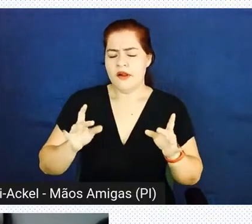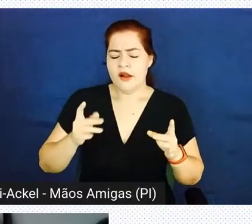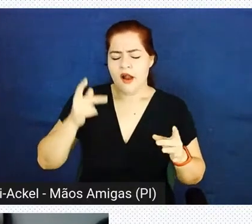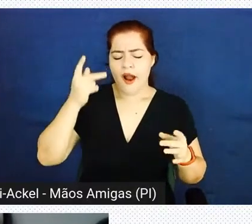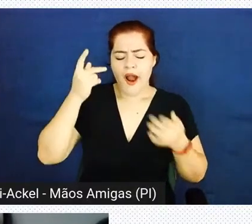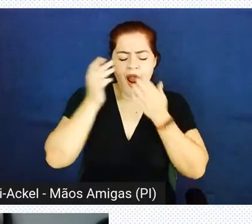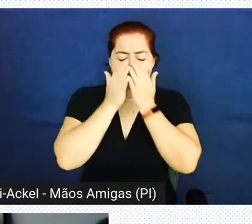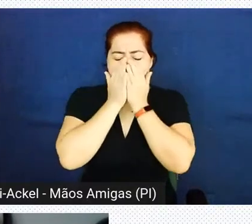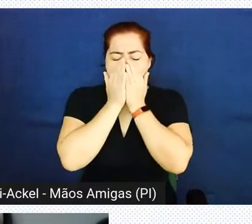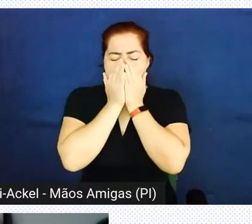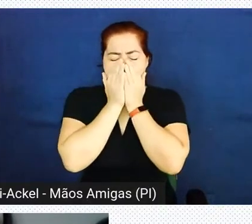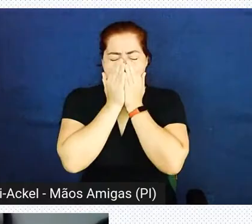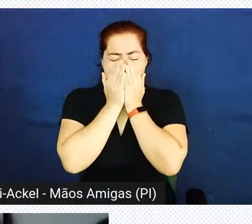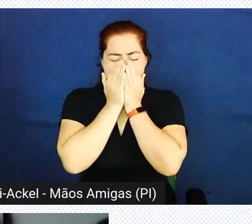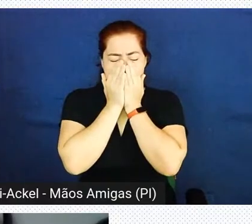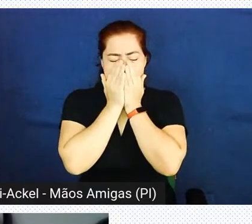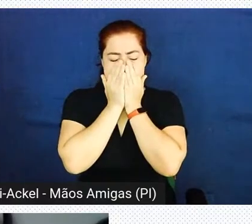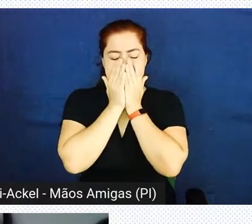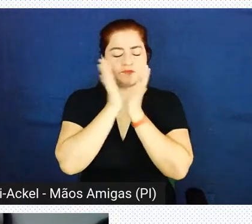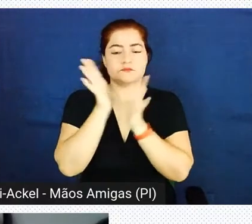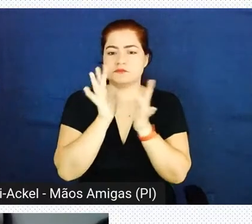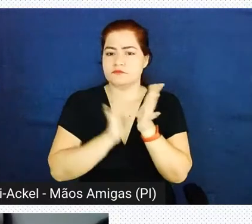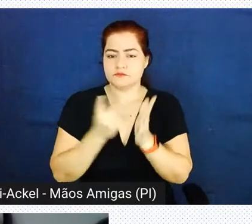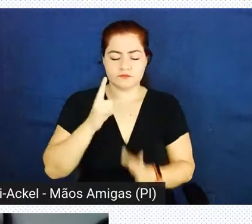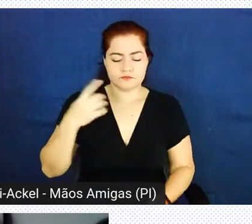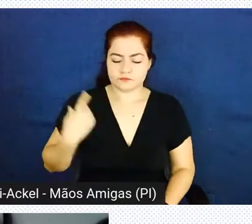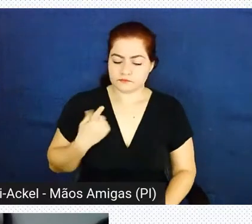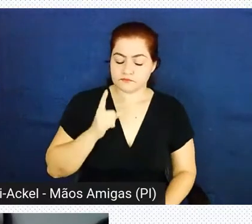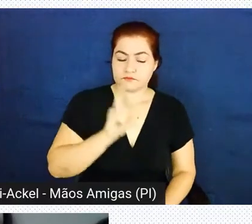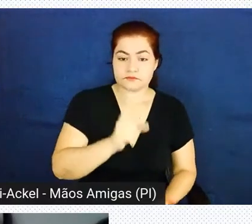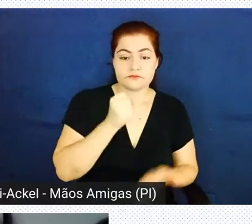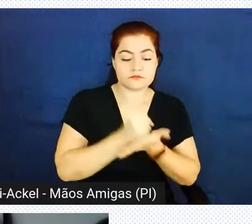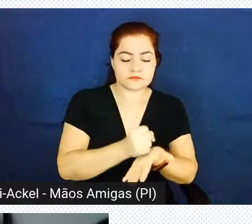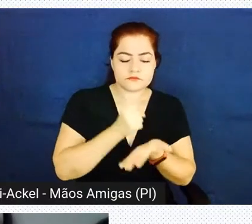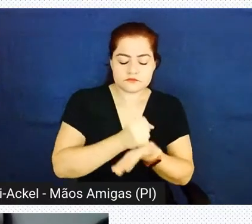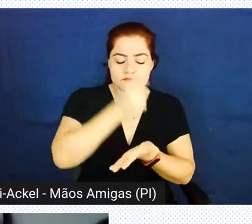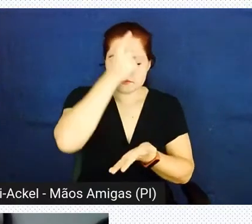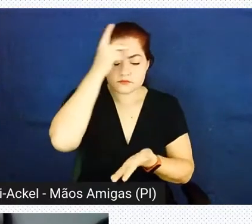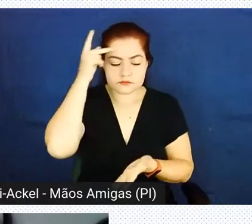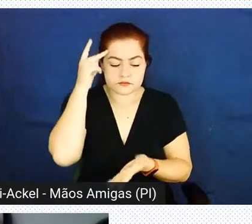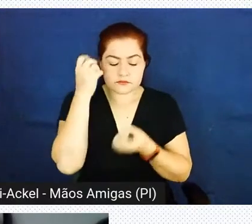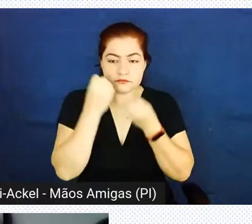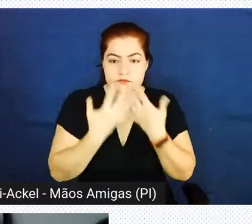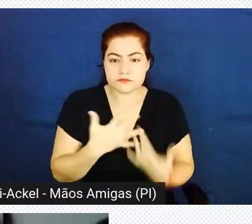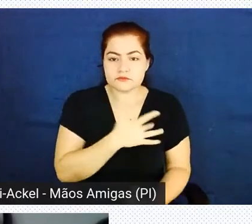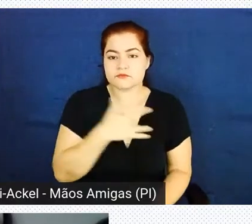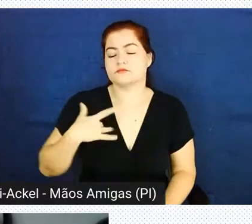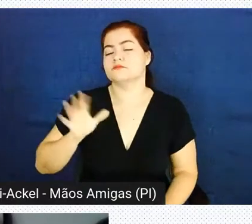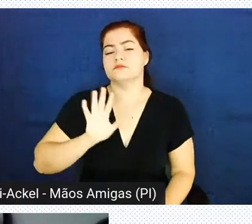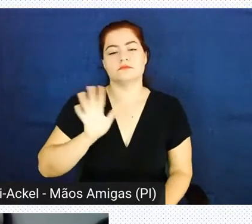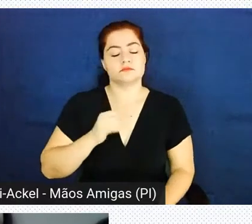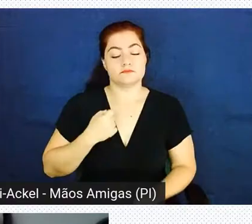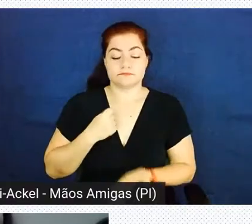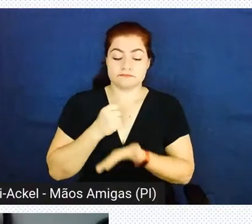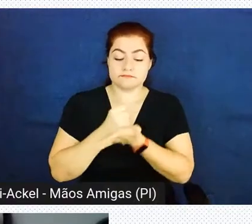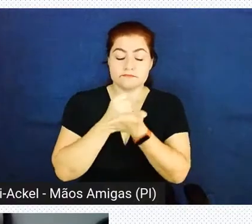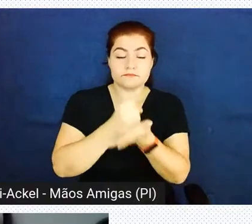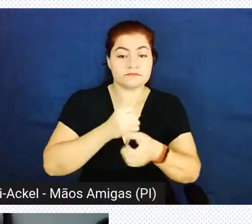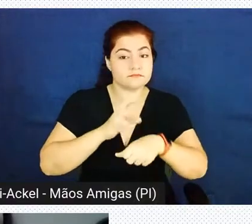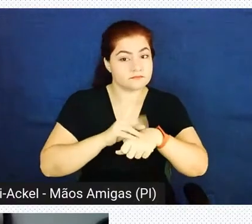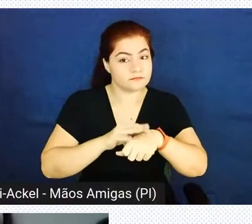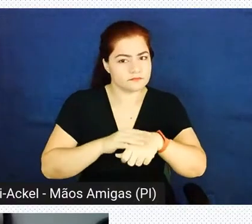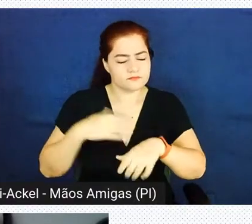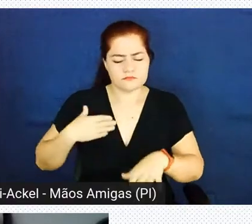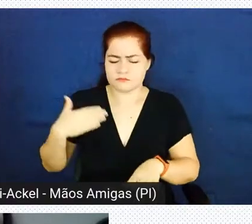sãos, mas para os doentes. E também não veio aqui atender às convenções sociais, mas nos apontar